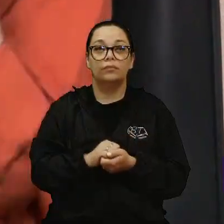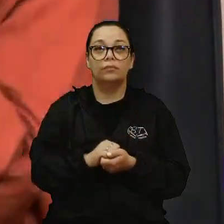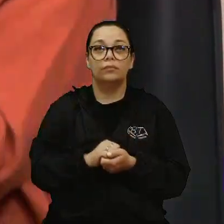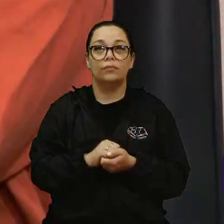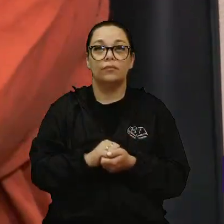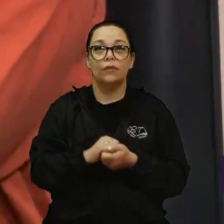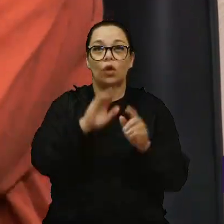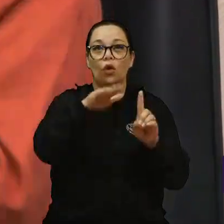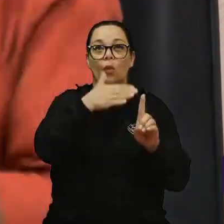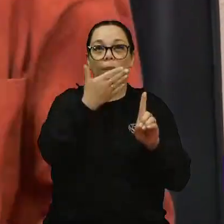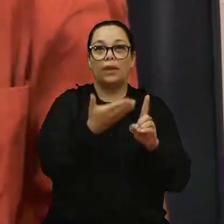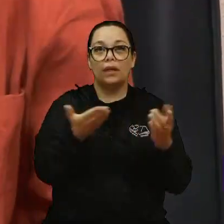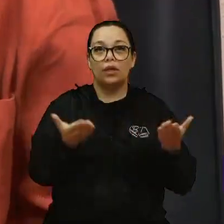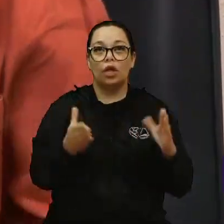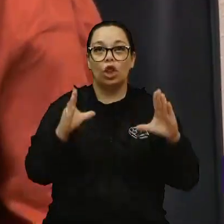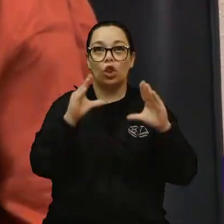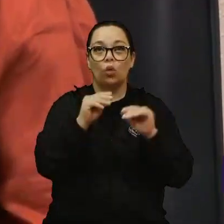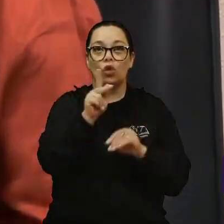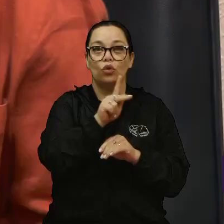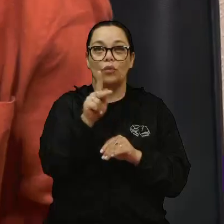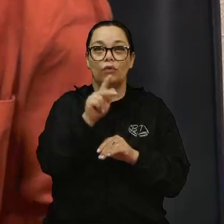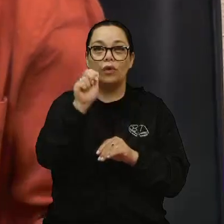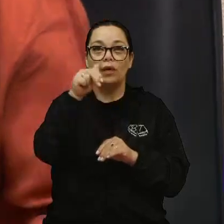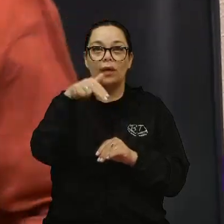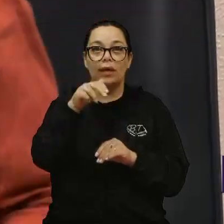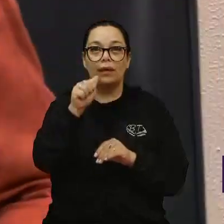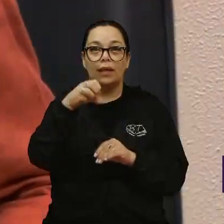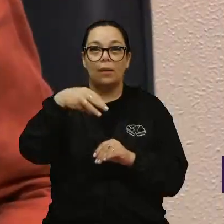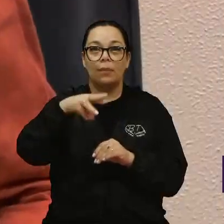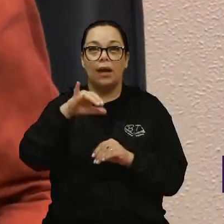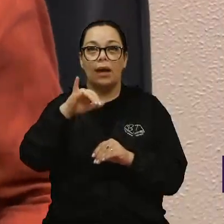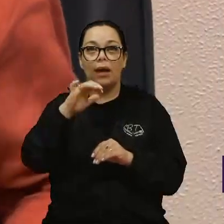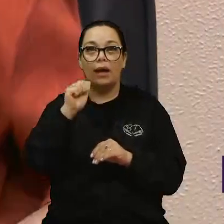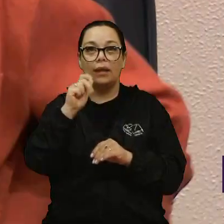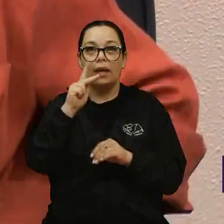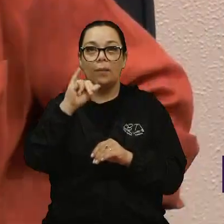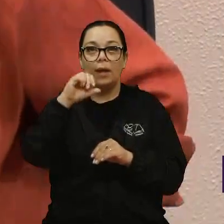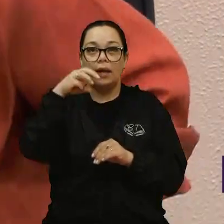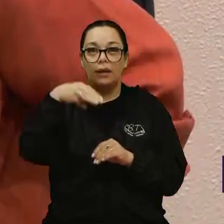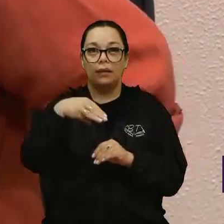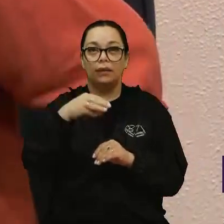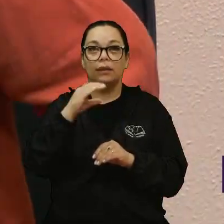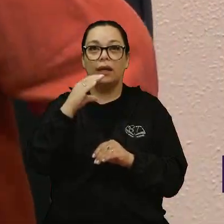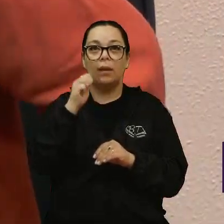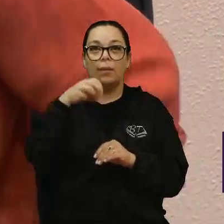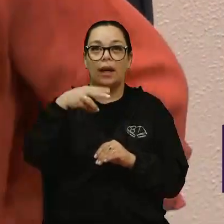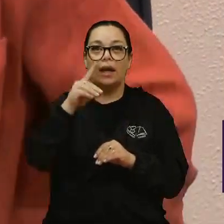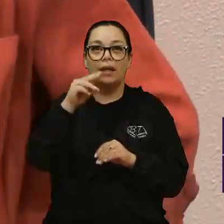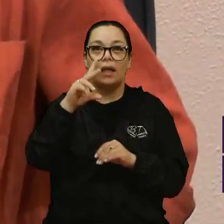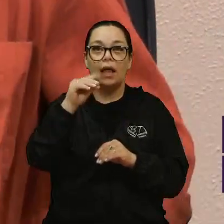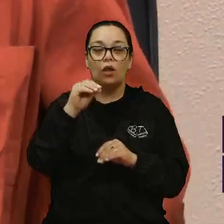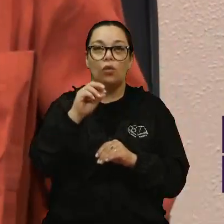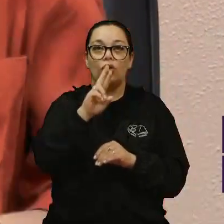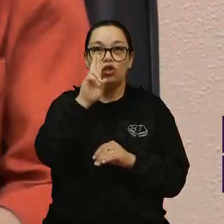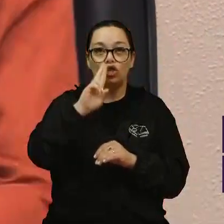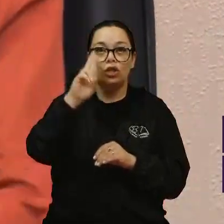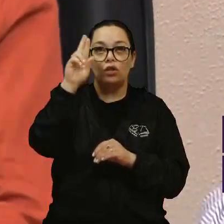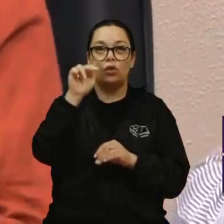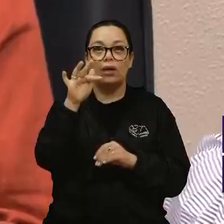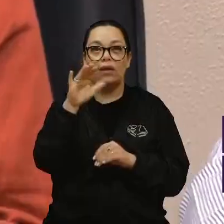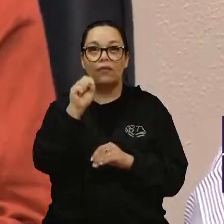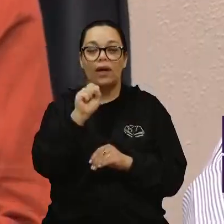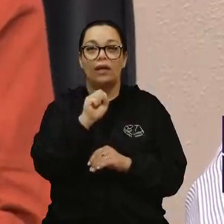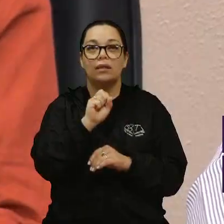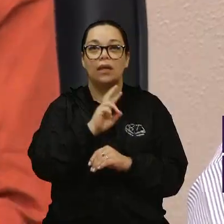nossa homenageada da noite, professora Ana Maria Paim Camardello, diretor da FAS, representando o